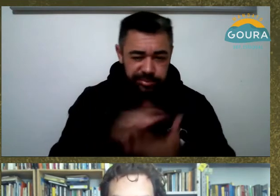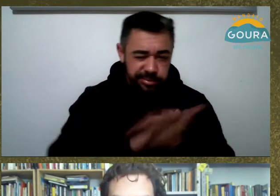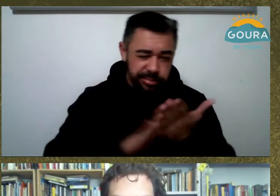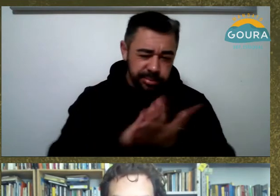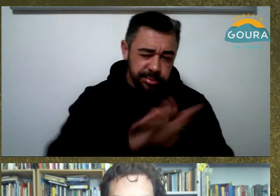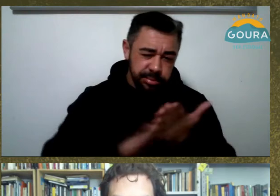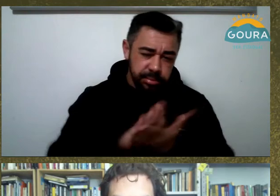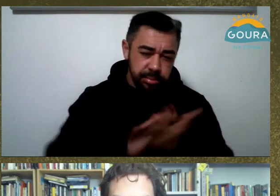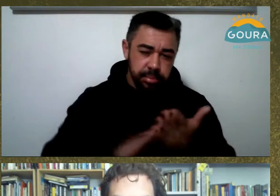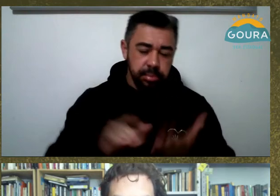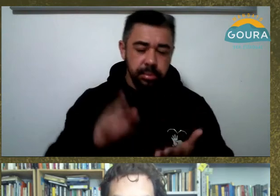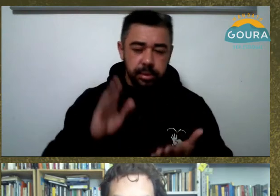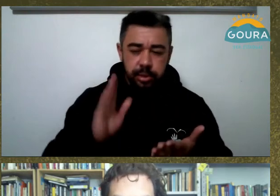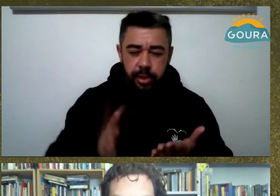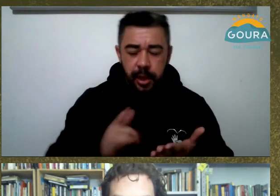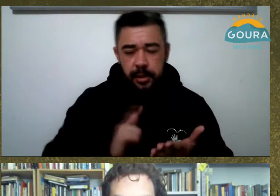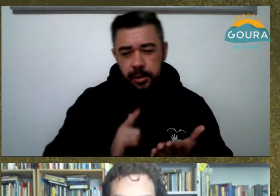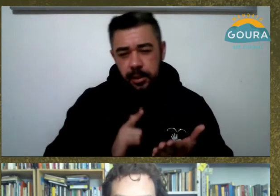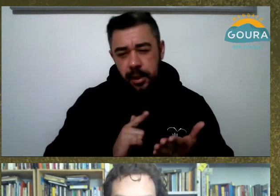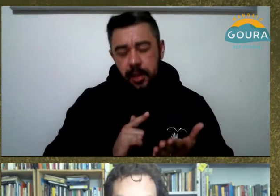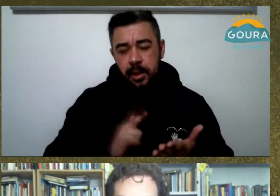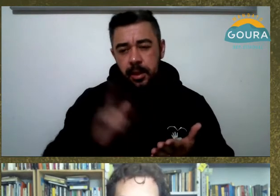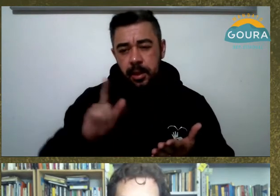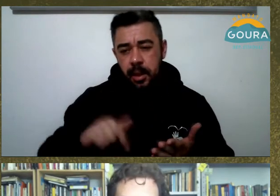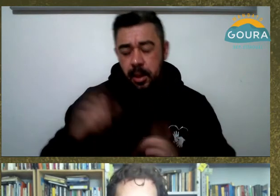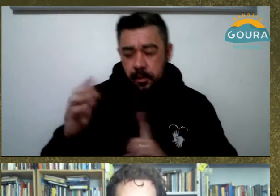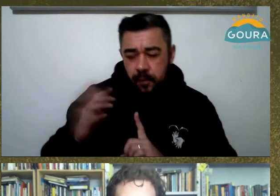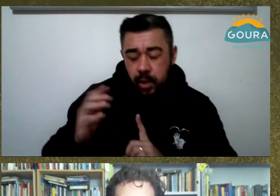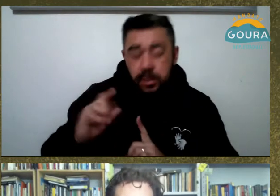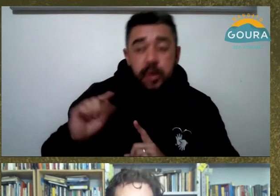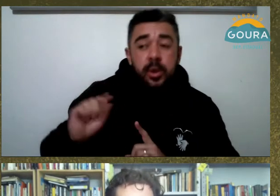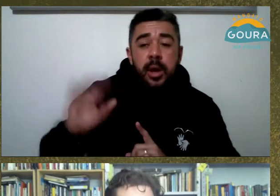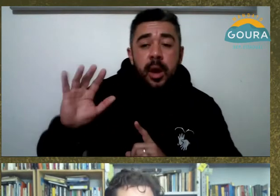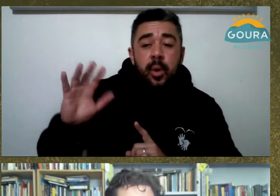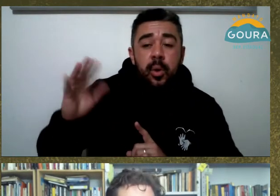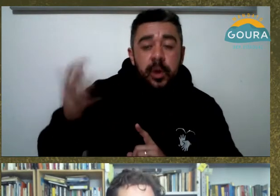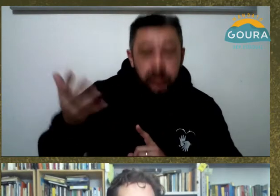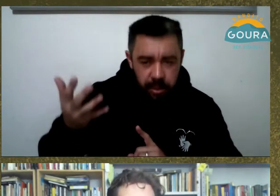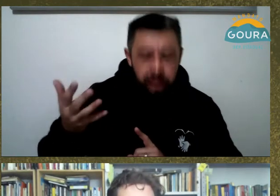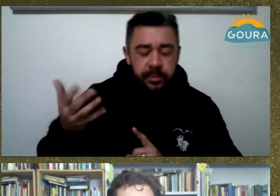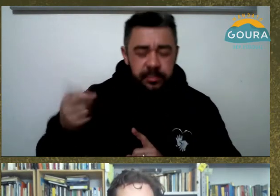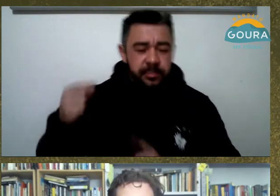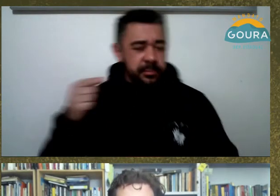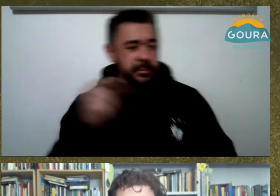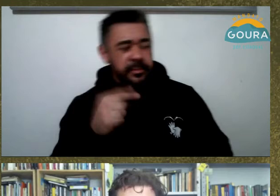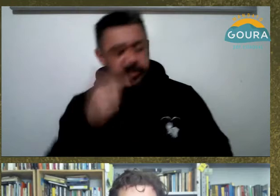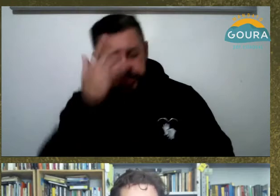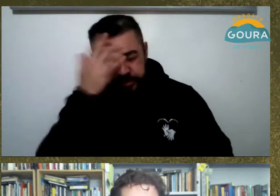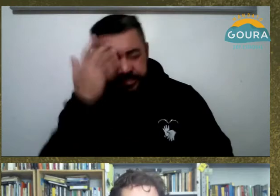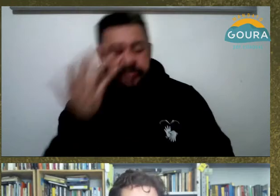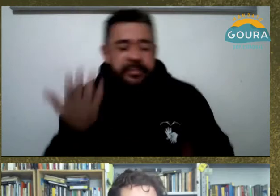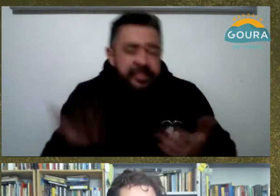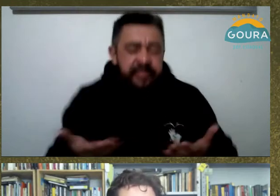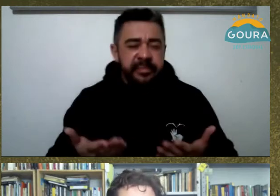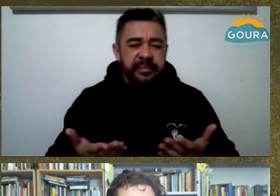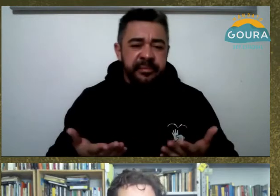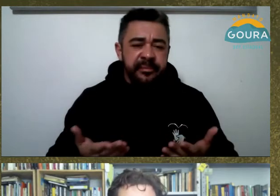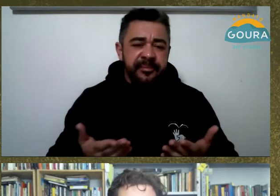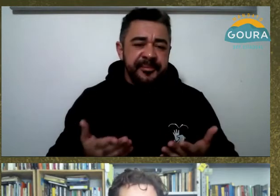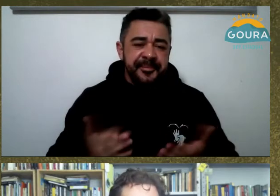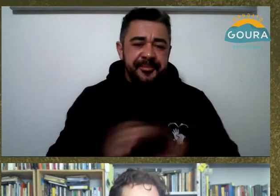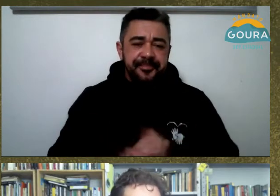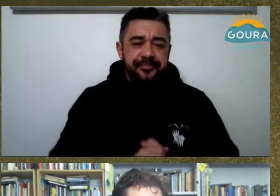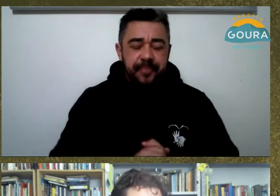perfeitamente estabelecida é influenciada pelas circunstâncias sociais daquela pessoa. Eu tenho perante mim